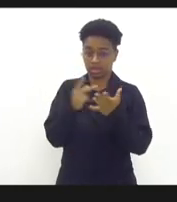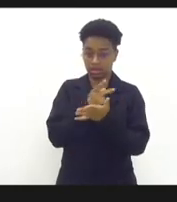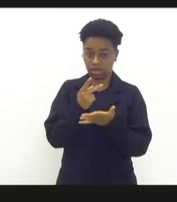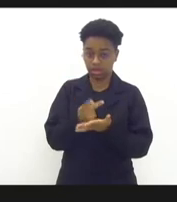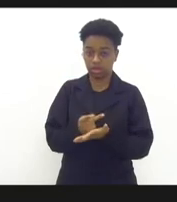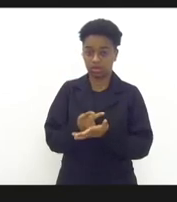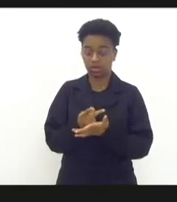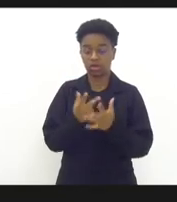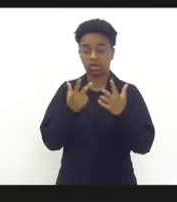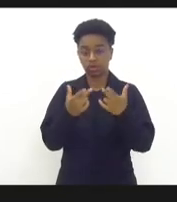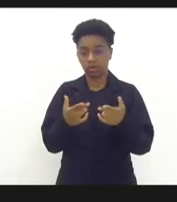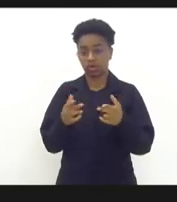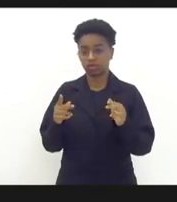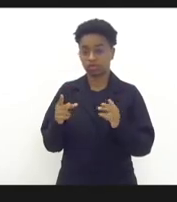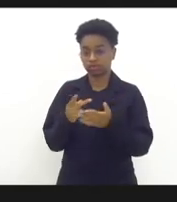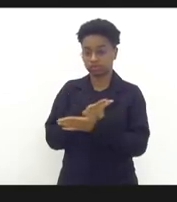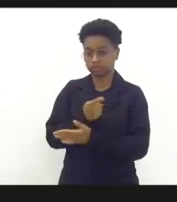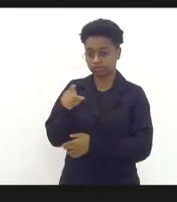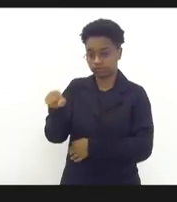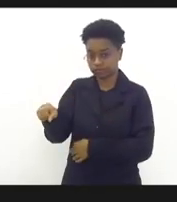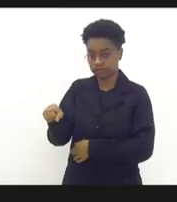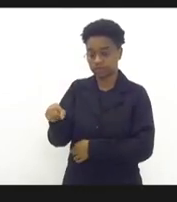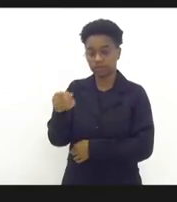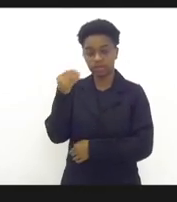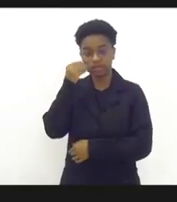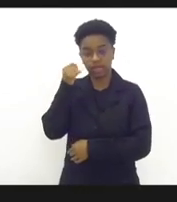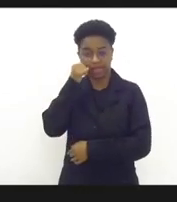o que fizeram contigo aconteçam.